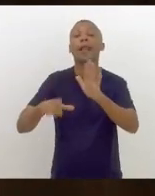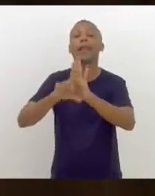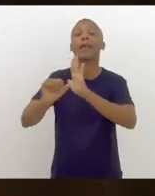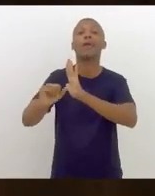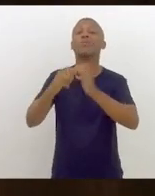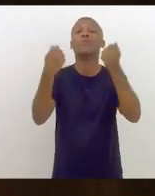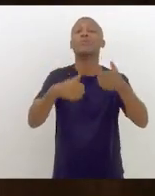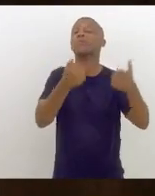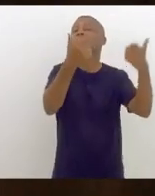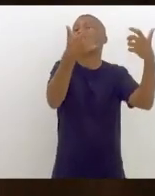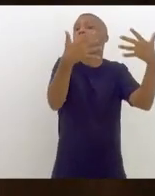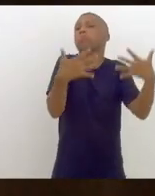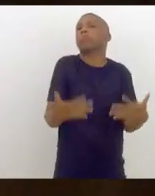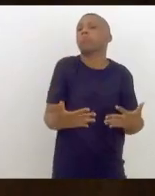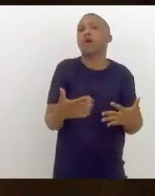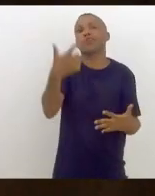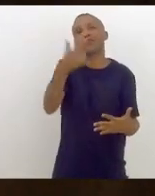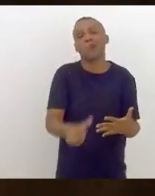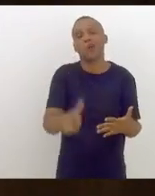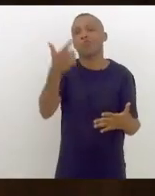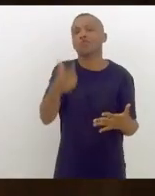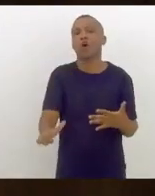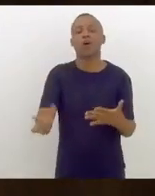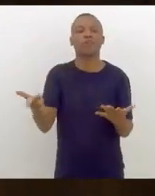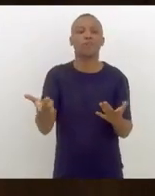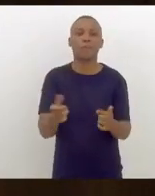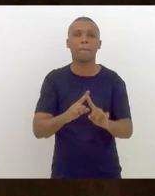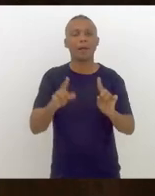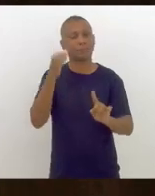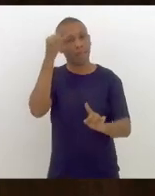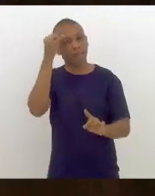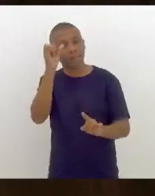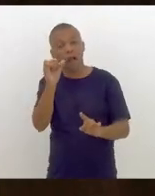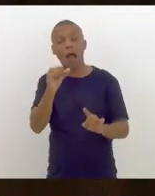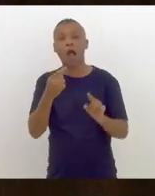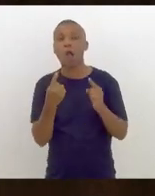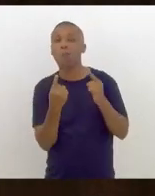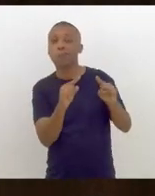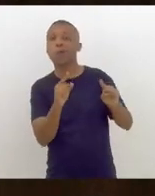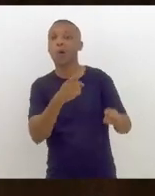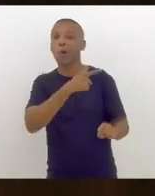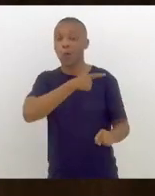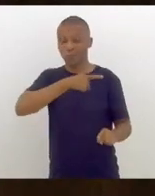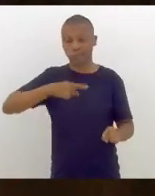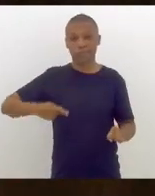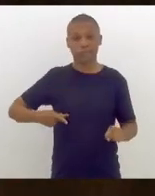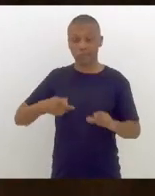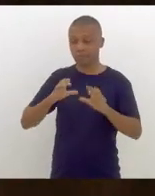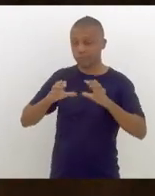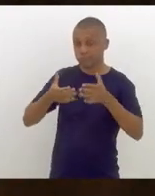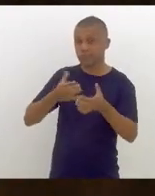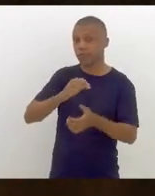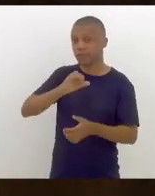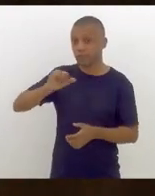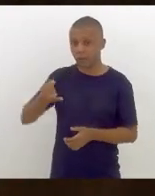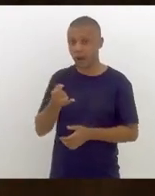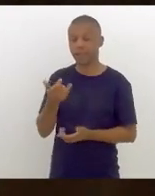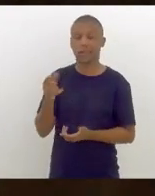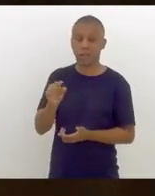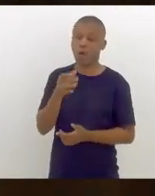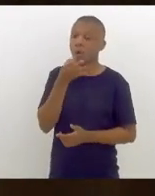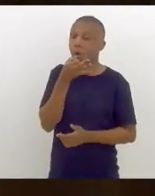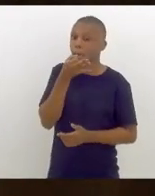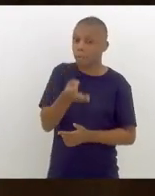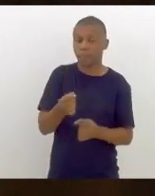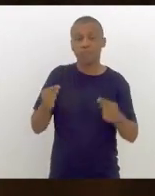precisa dizer mas para não controlar Contrariar o presidente anônimo da ccj eu vou dar o